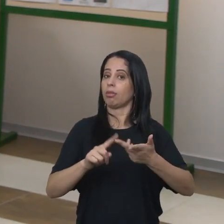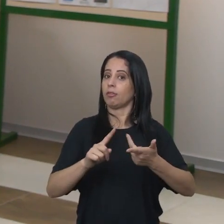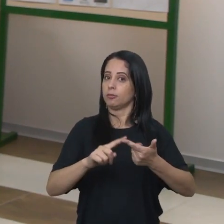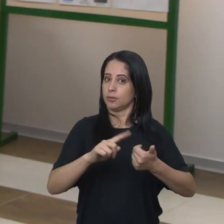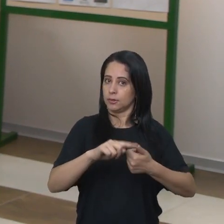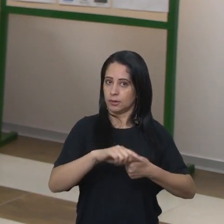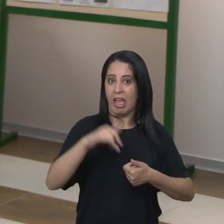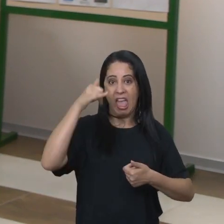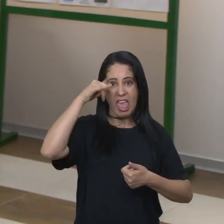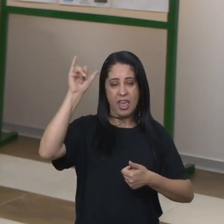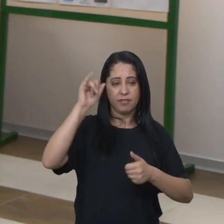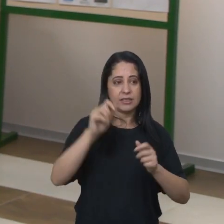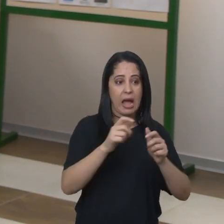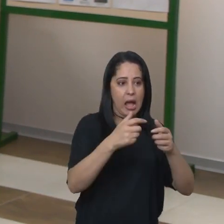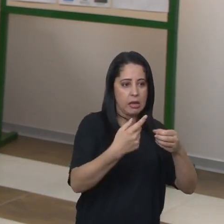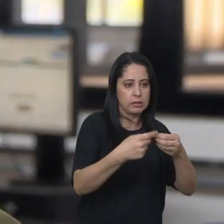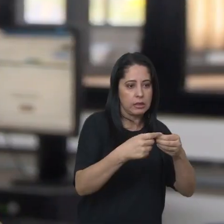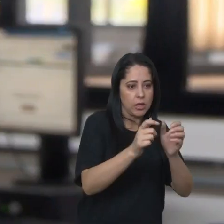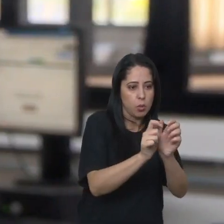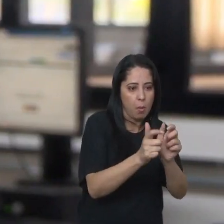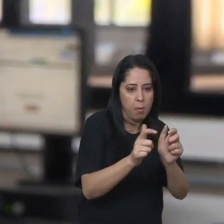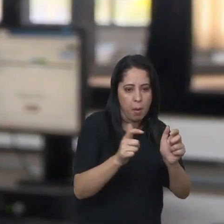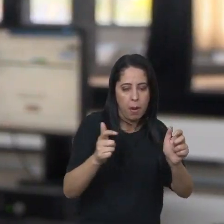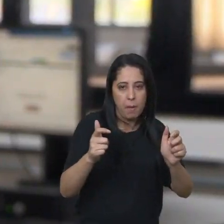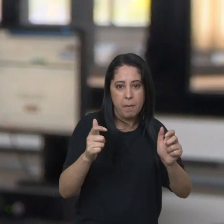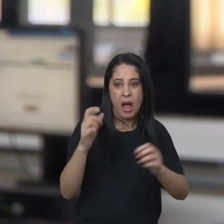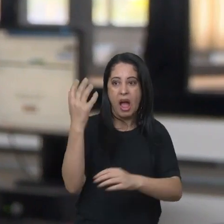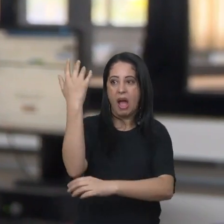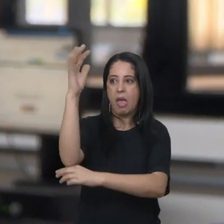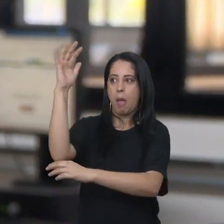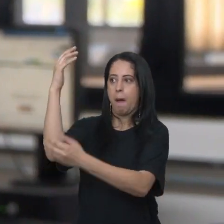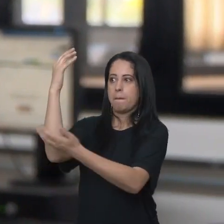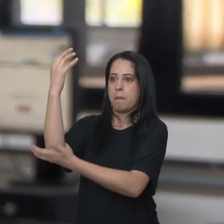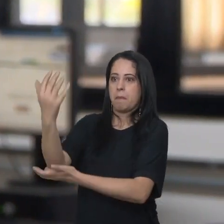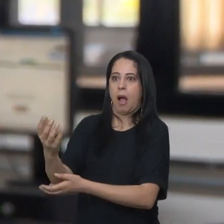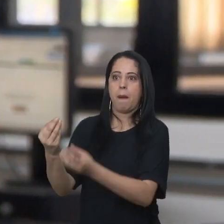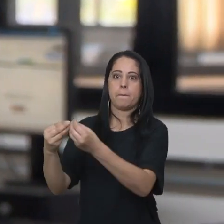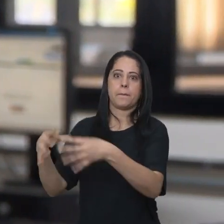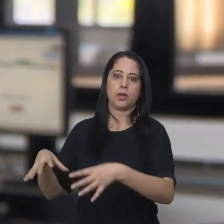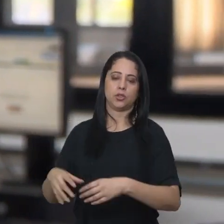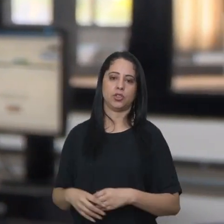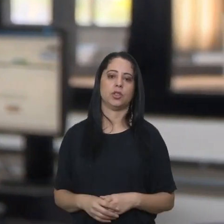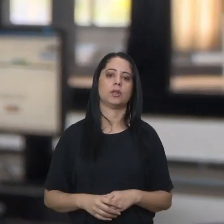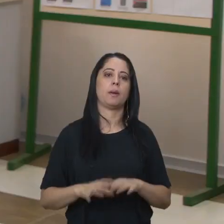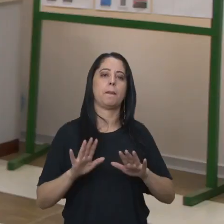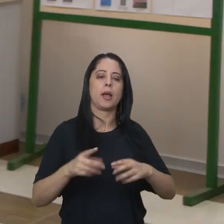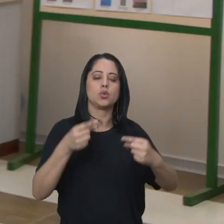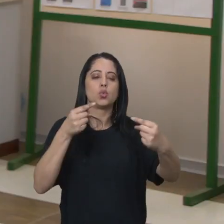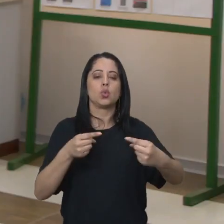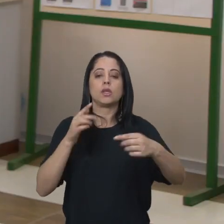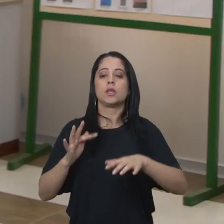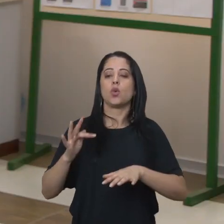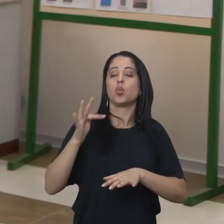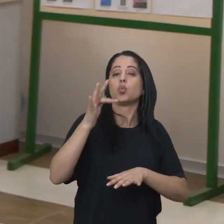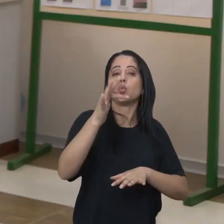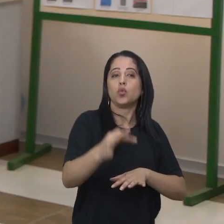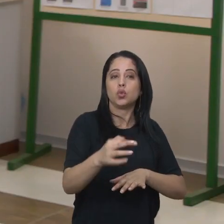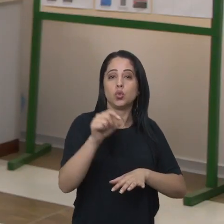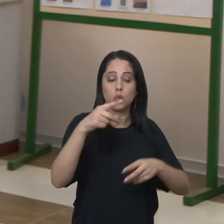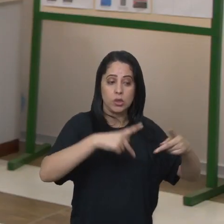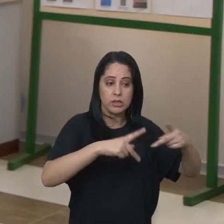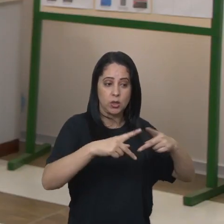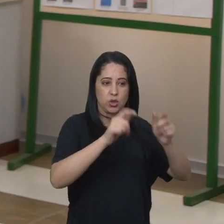que as cidades devem tomar para que o crescimento populacional não afete em demasia o meio ambiente. Acho que os 3 grandes